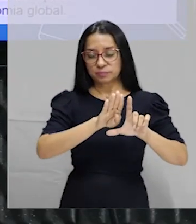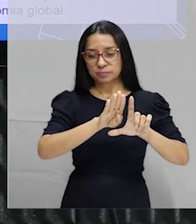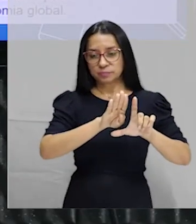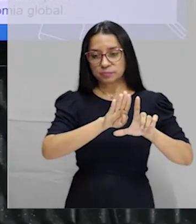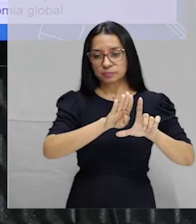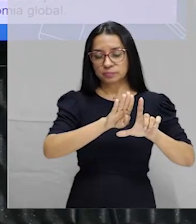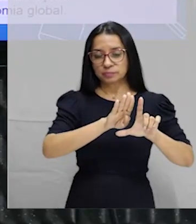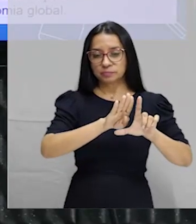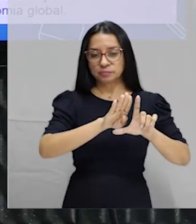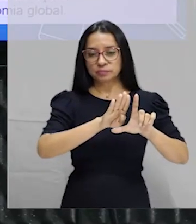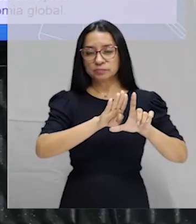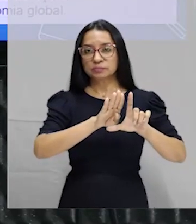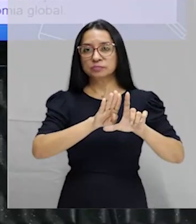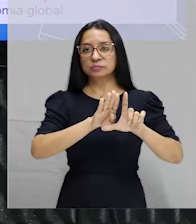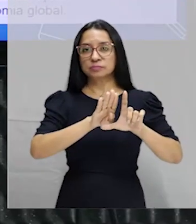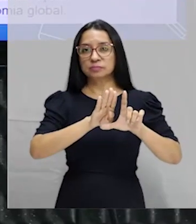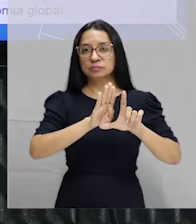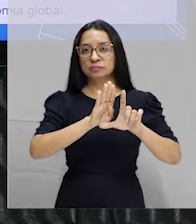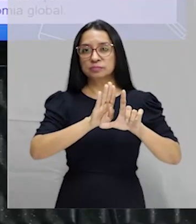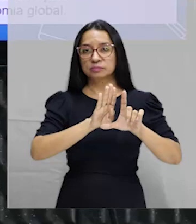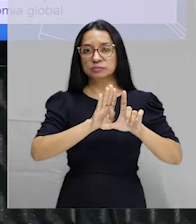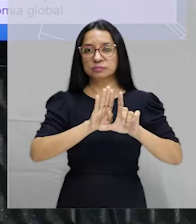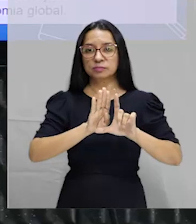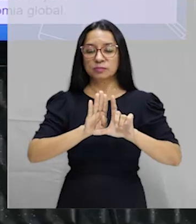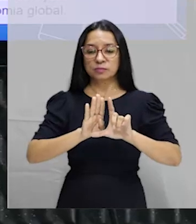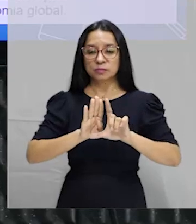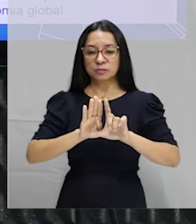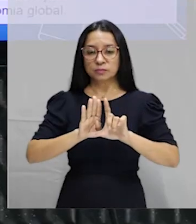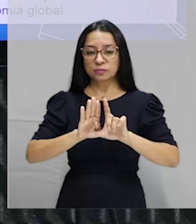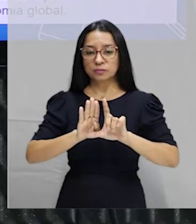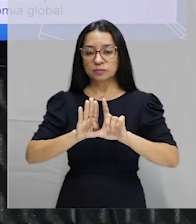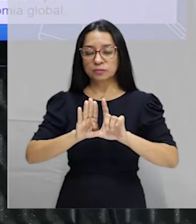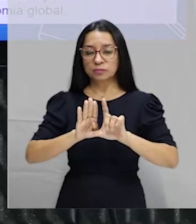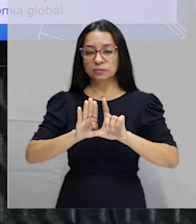abandonam completamente a fabricação de produtos secundários,